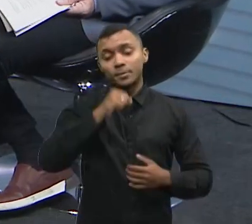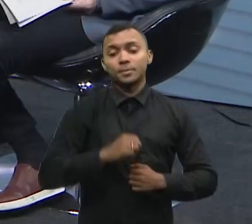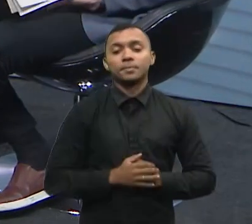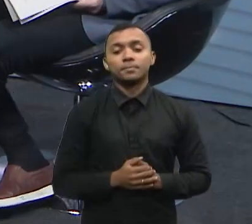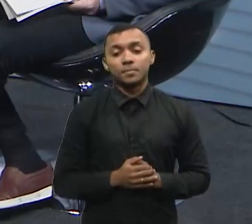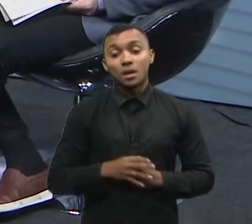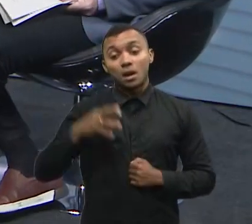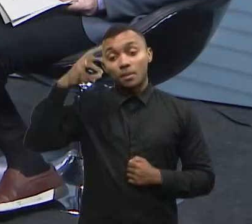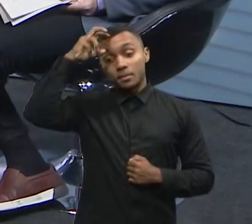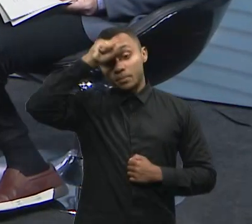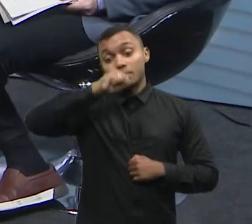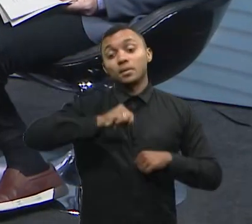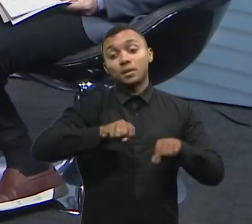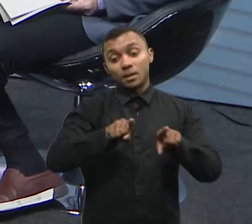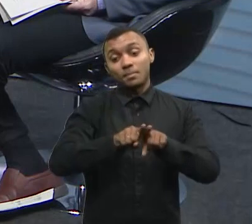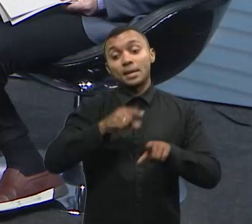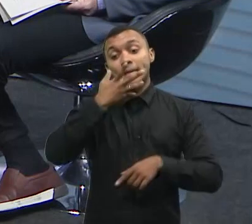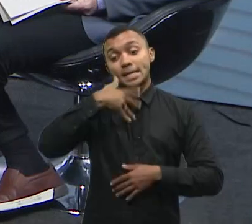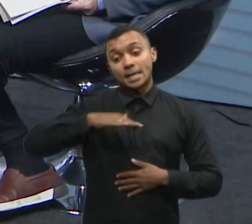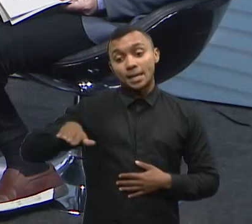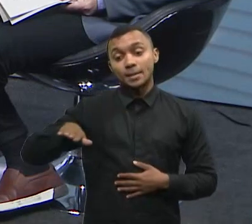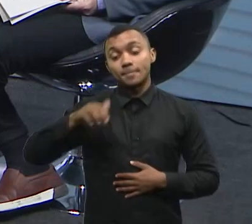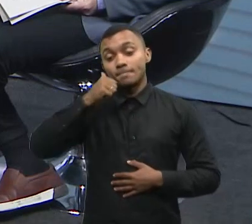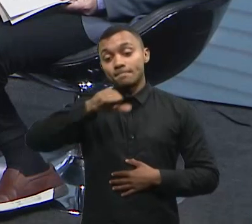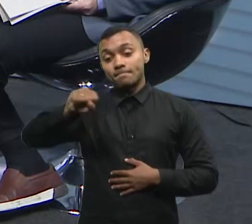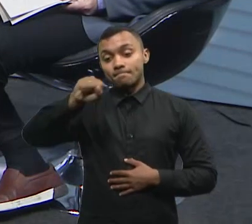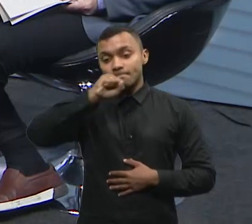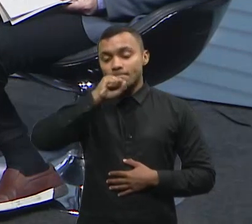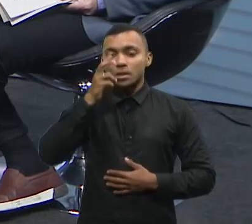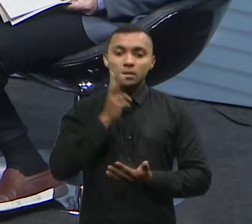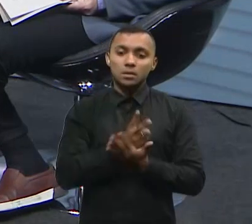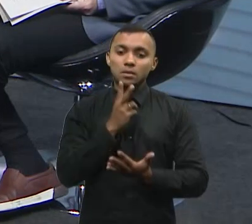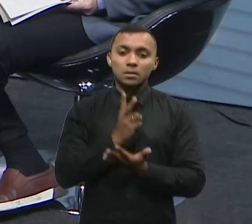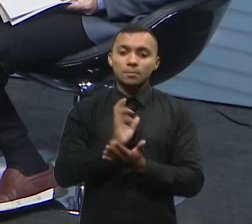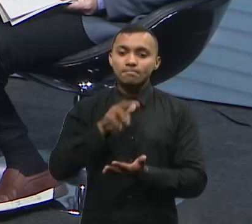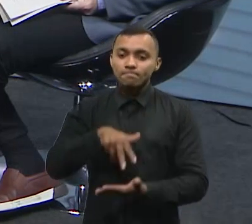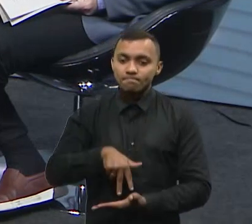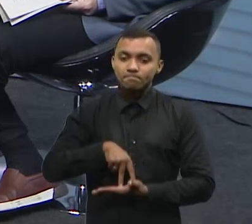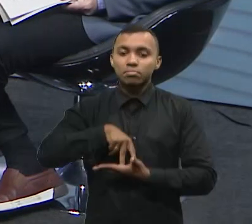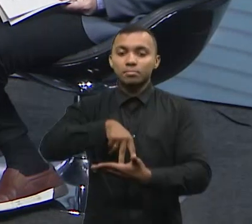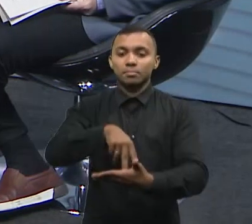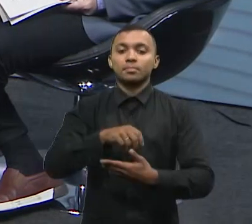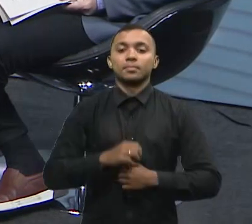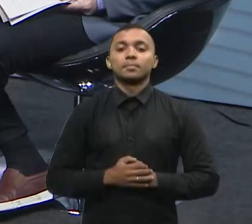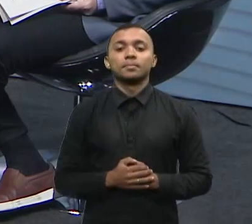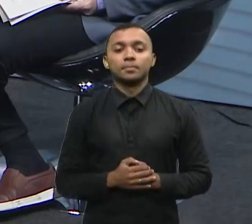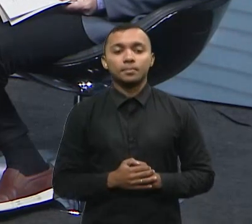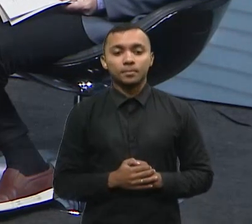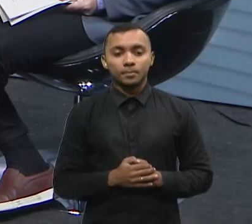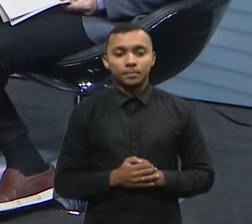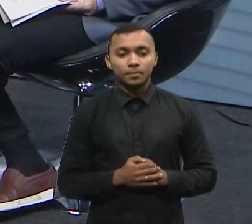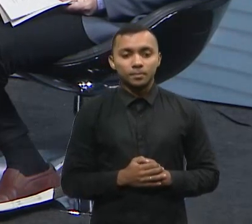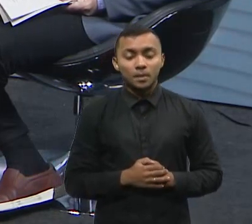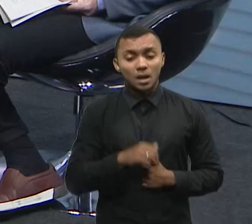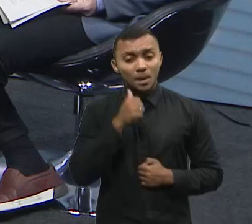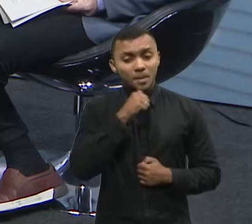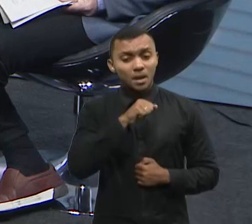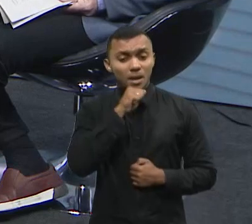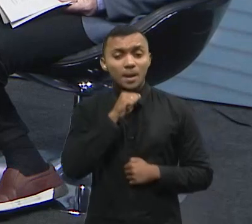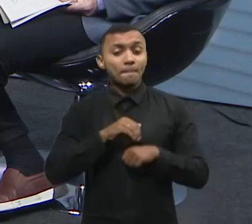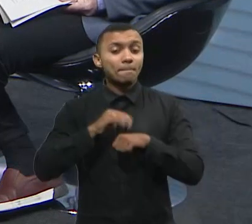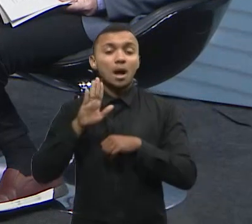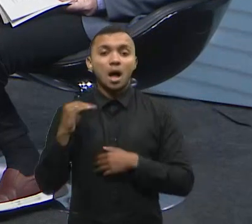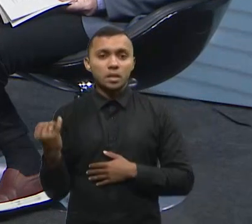Sim. é para a criança. A mãe, ela é muito atuante, no geral, né? A mãe é mais importante que o pai nessa